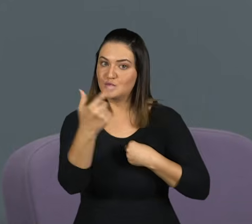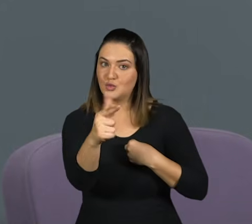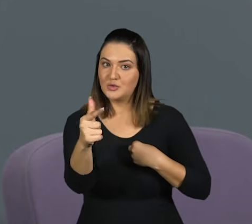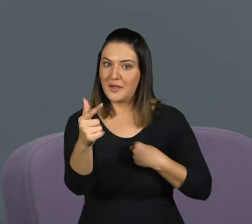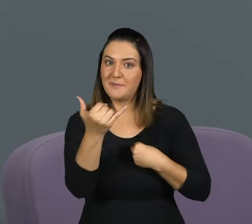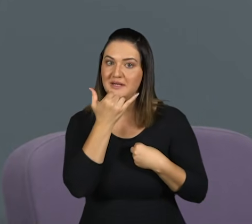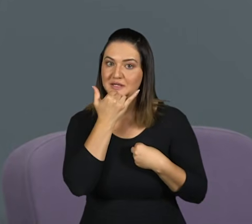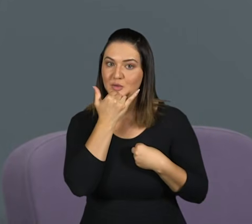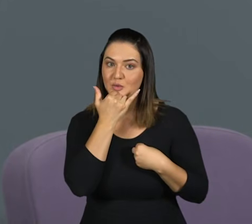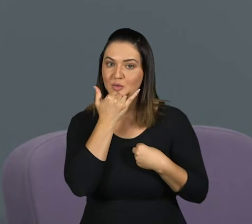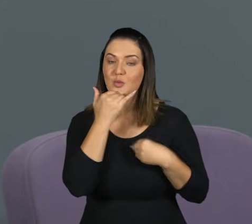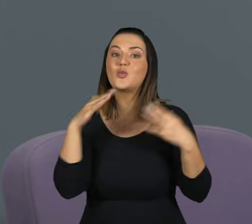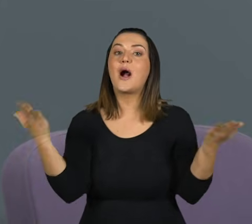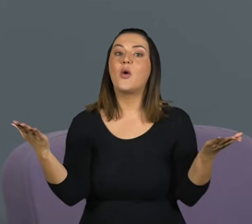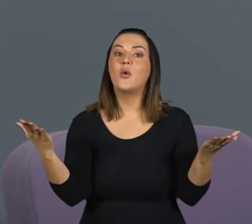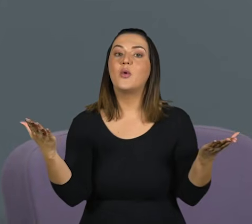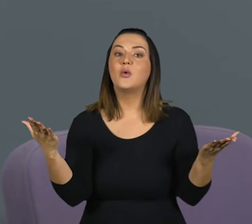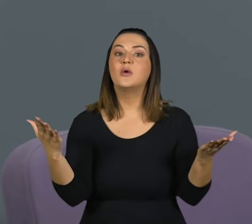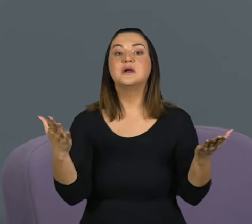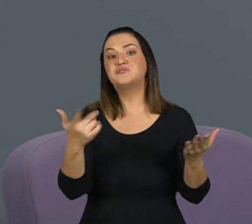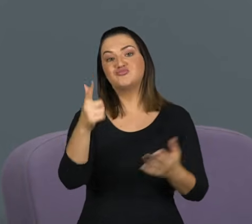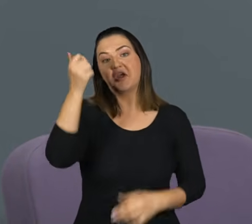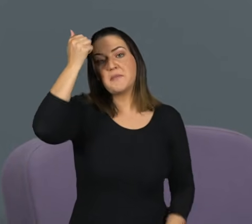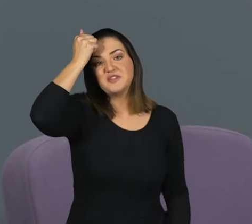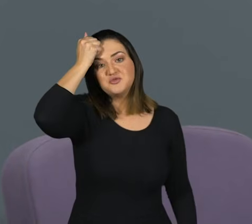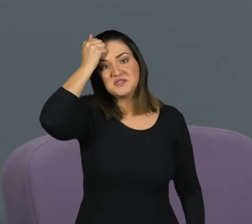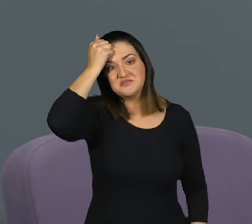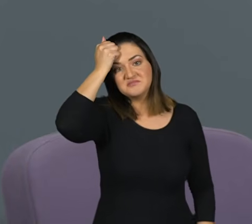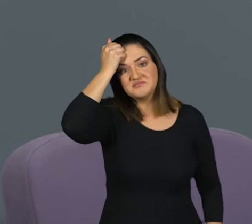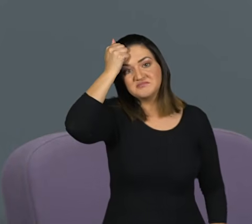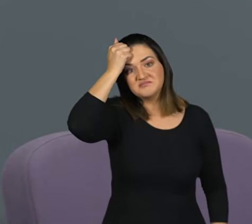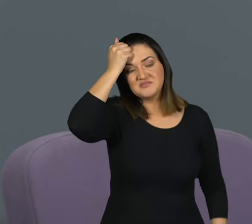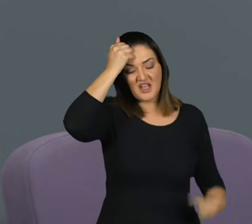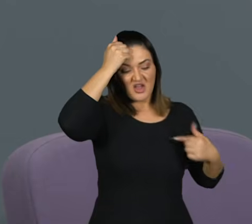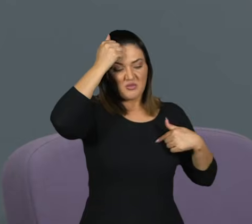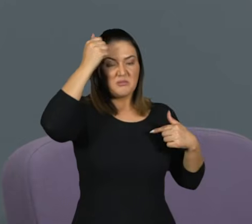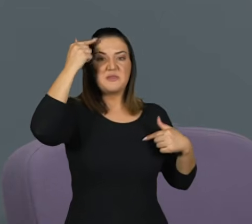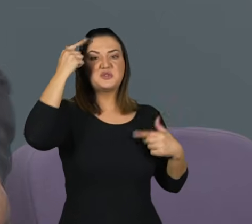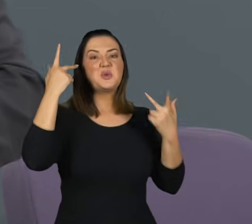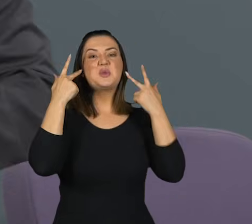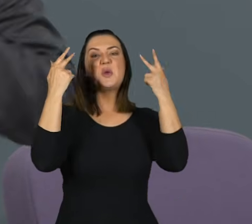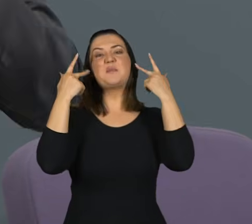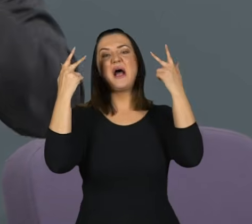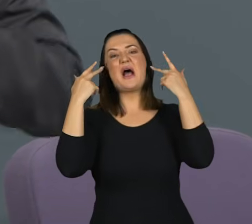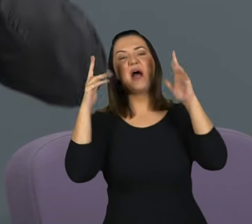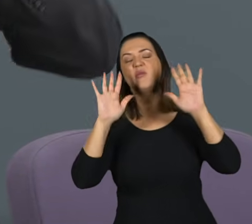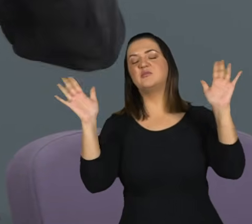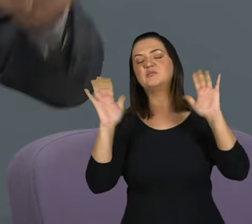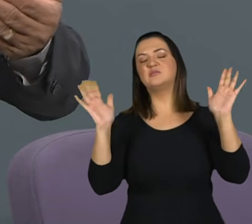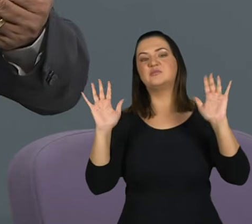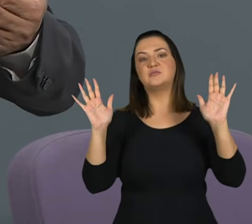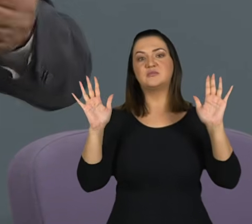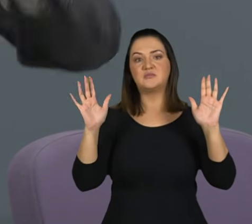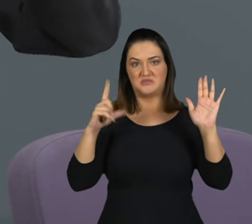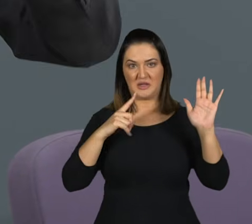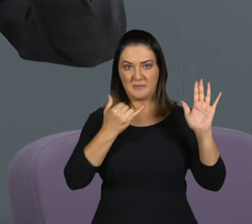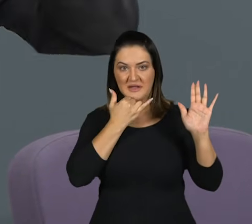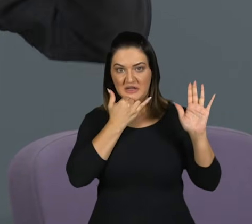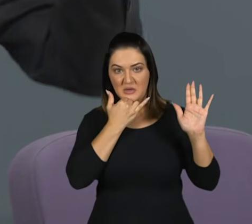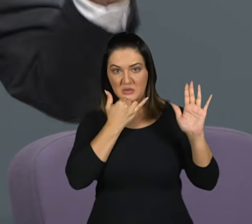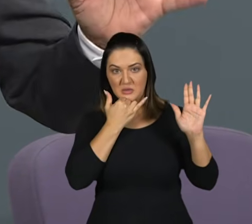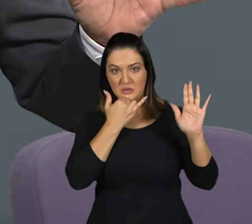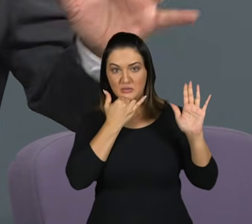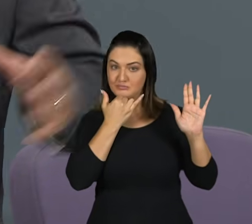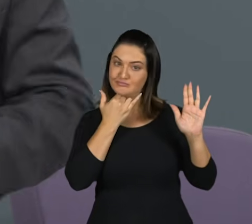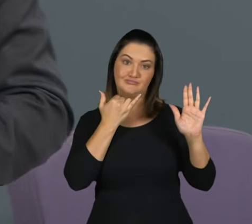perdão? Quando não há arrependimento, não há confissão e não há abandono. Agora, se eu pertenço a uma igreja que prega que a